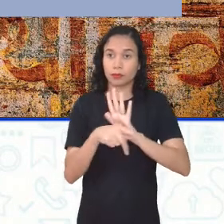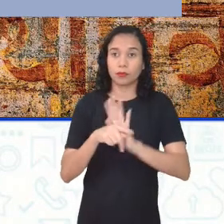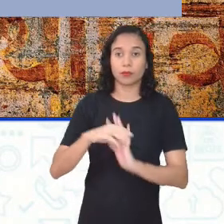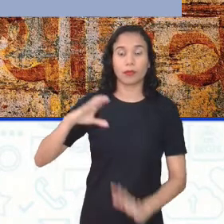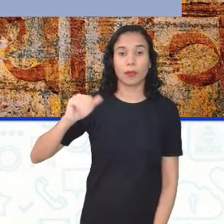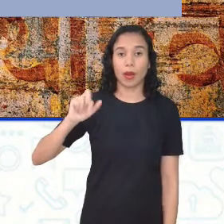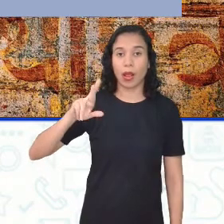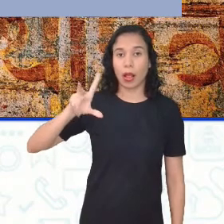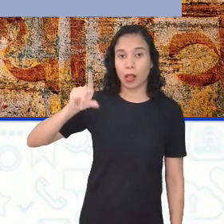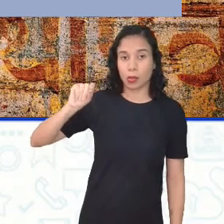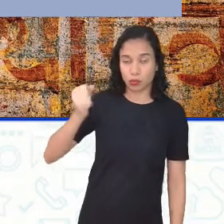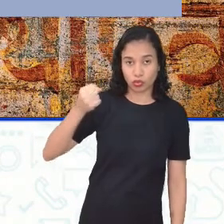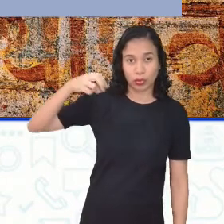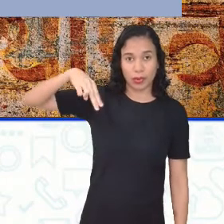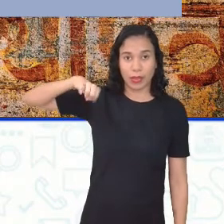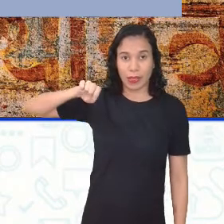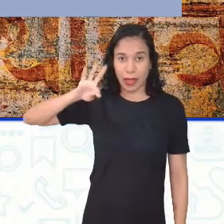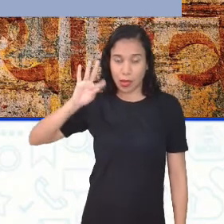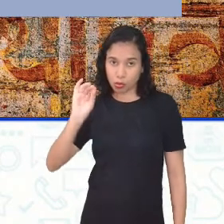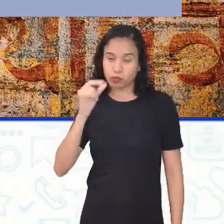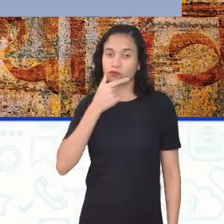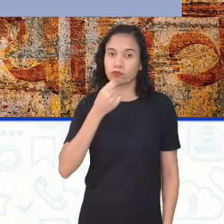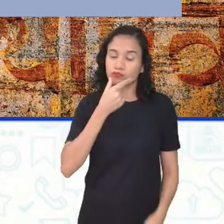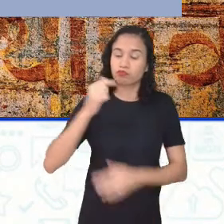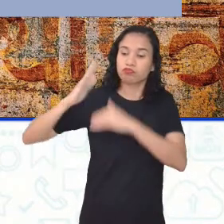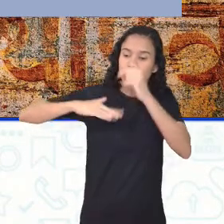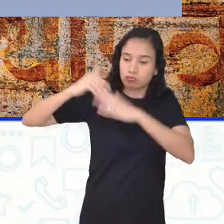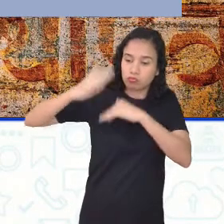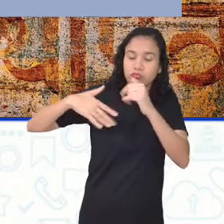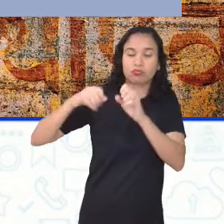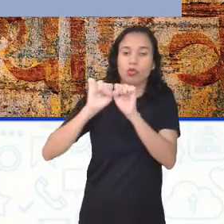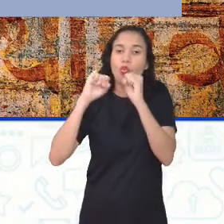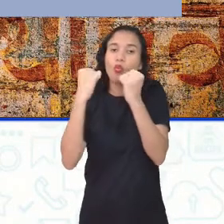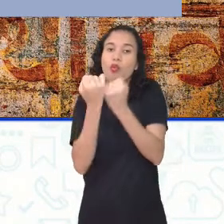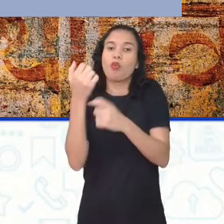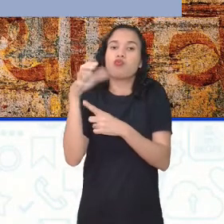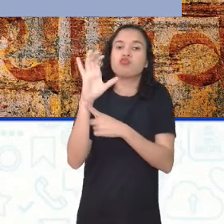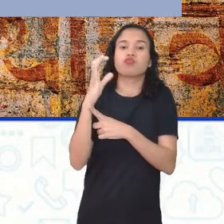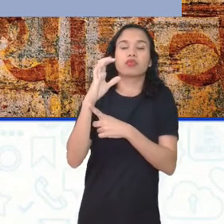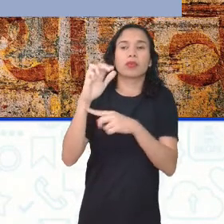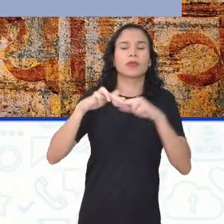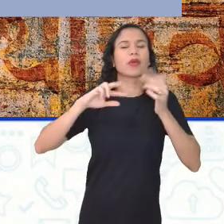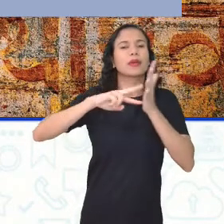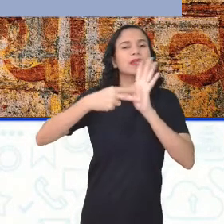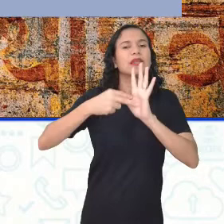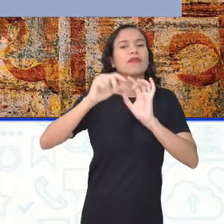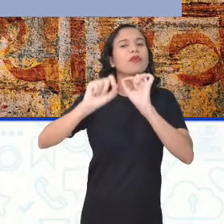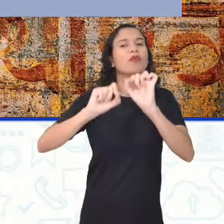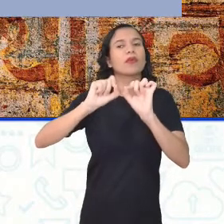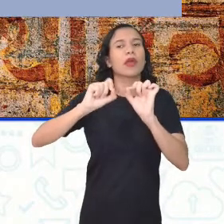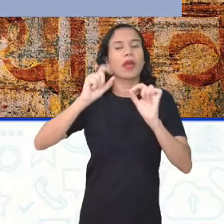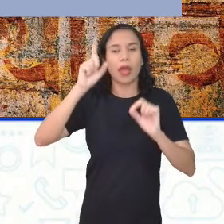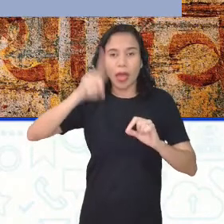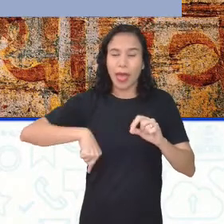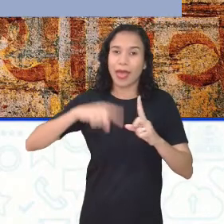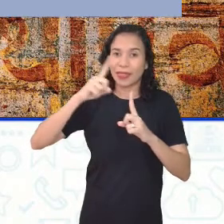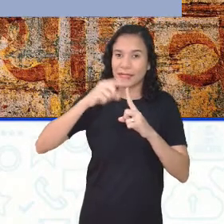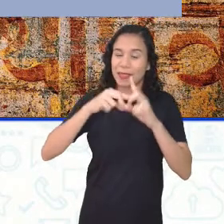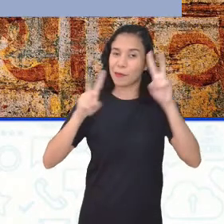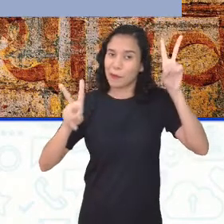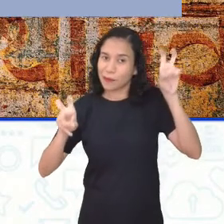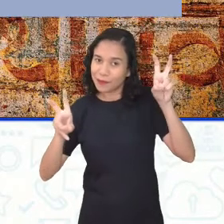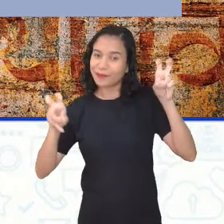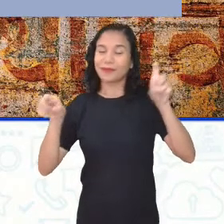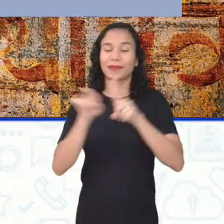Neto, que é cientista social, não é um conceito meu. Então, o que isso significa? Viu? E esse é um tipo de citação, que faz